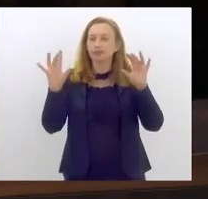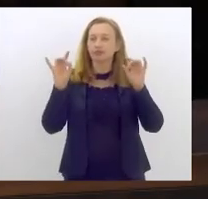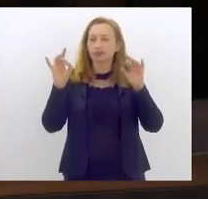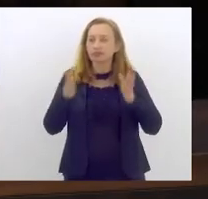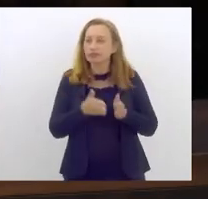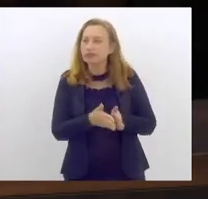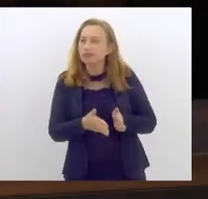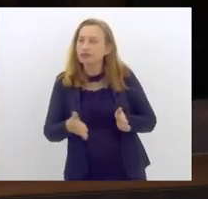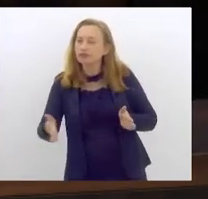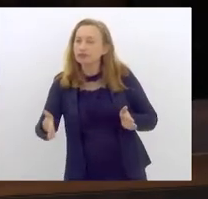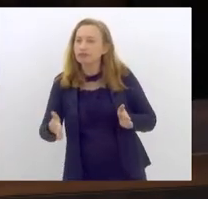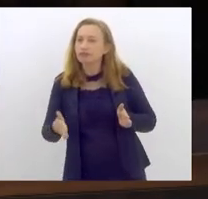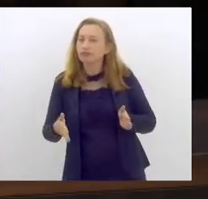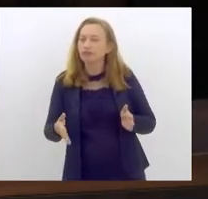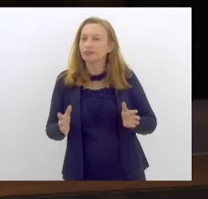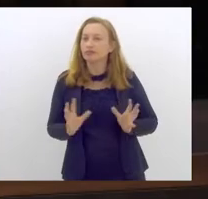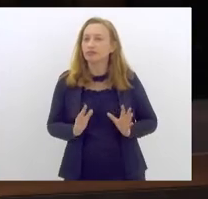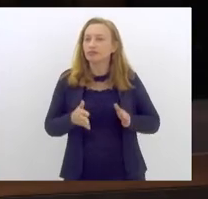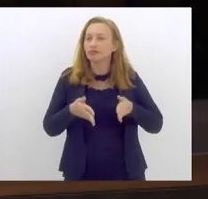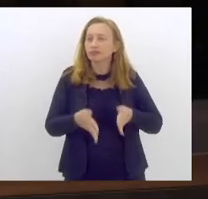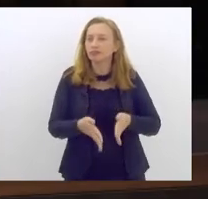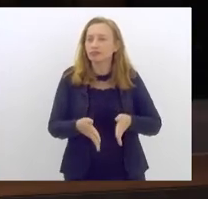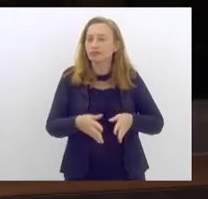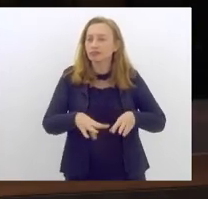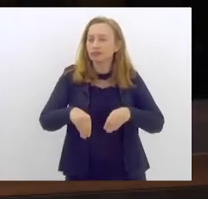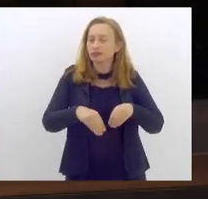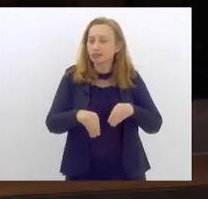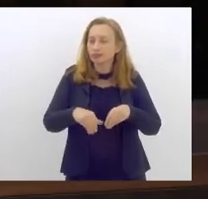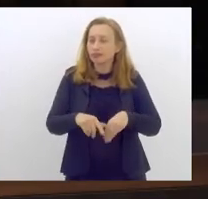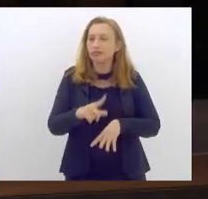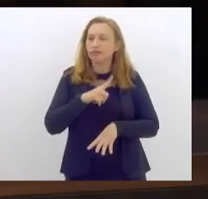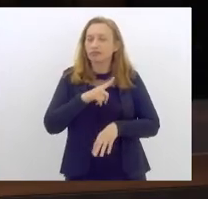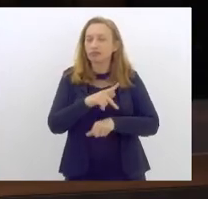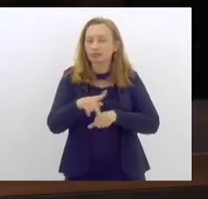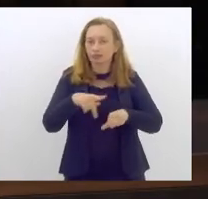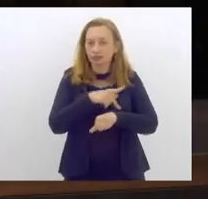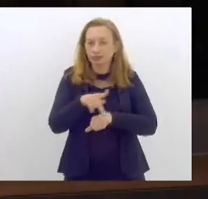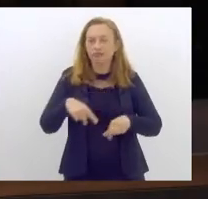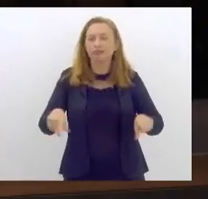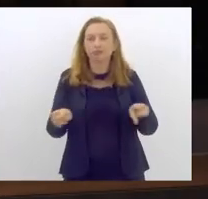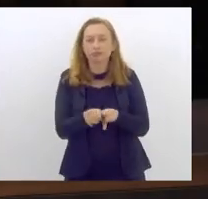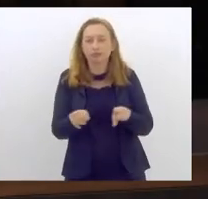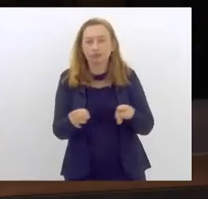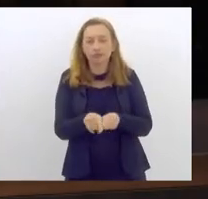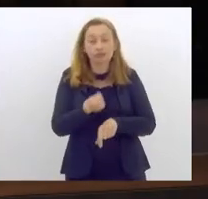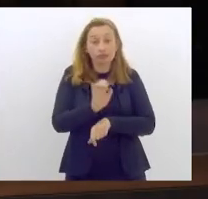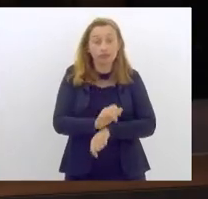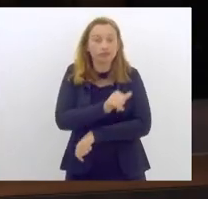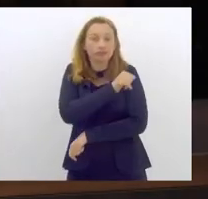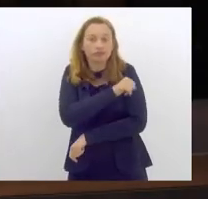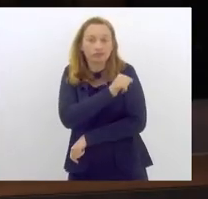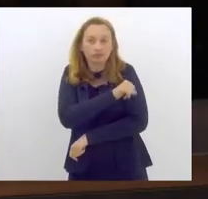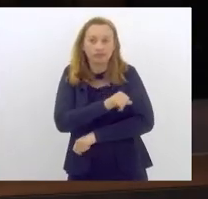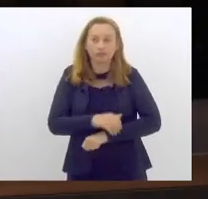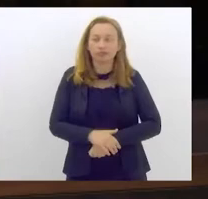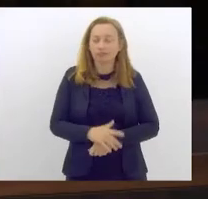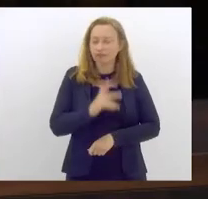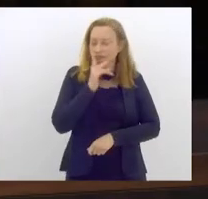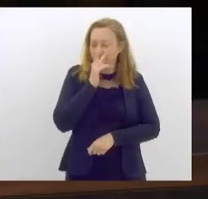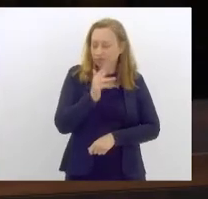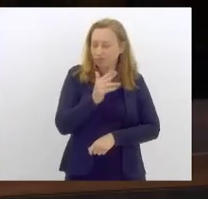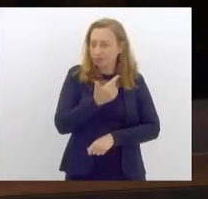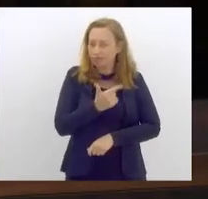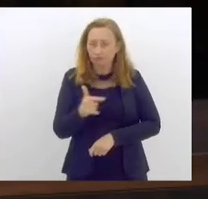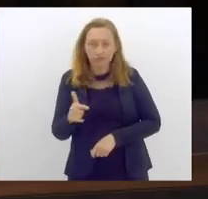altíssimo de concentração da terra que nós temos no país também aqui no estado do Rio de Janeiro que parece que